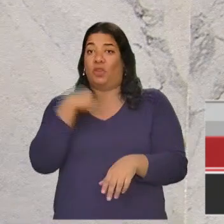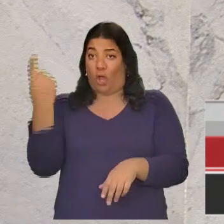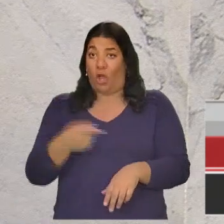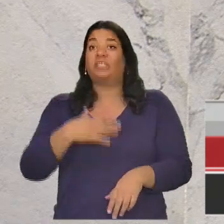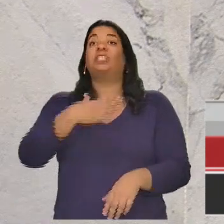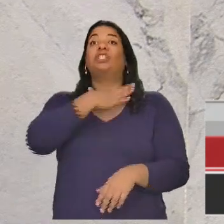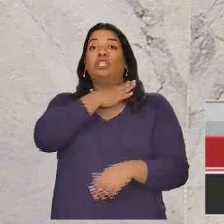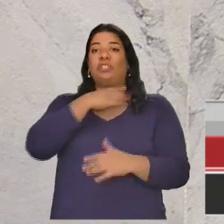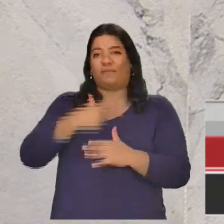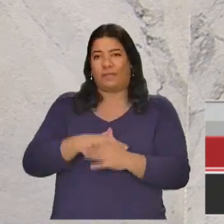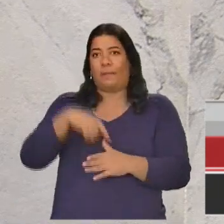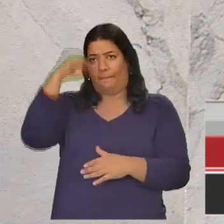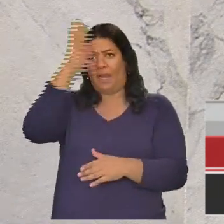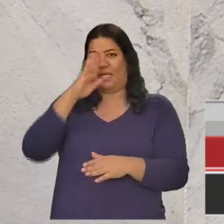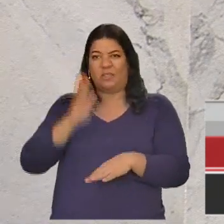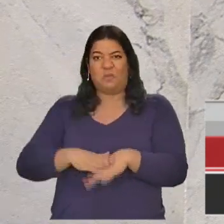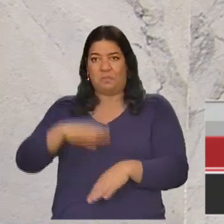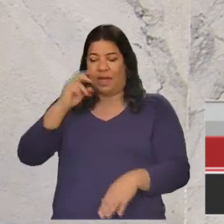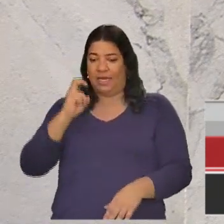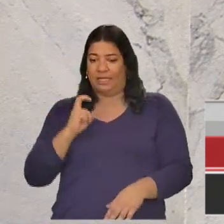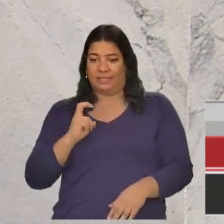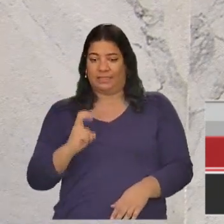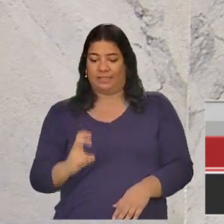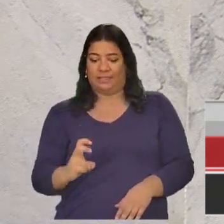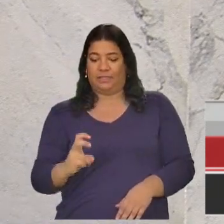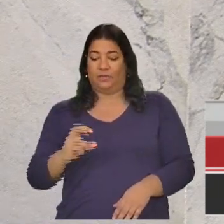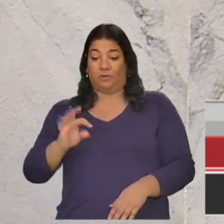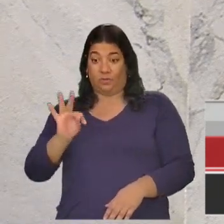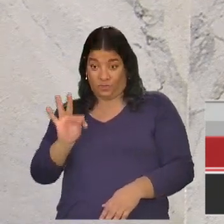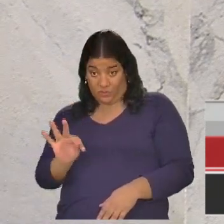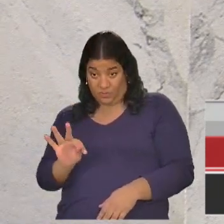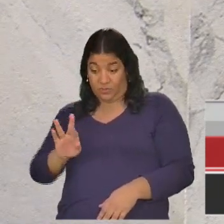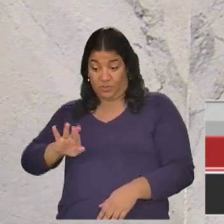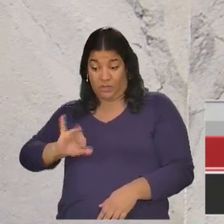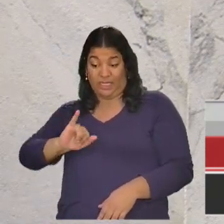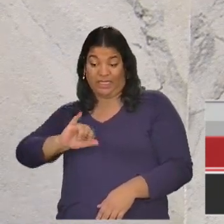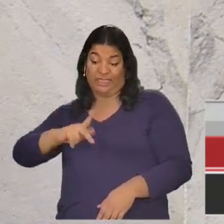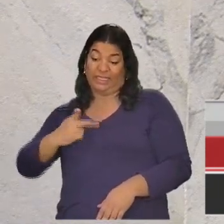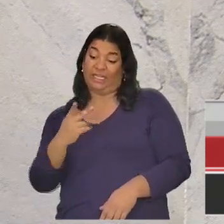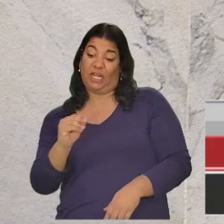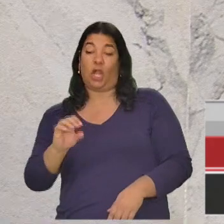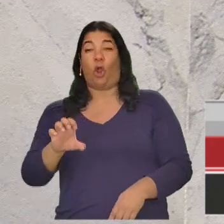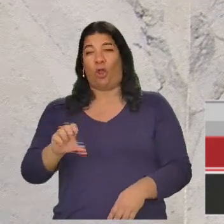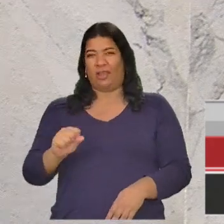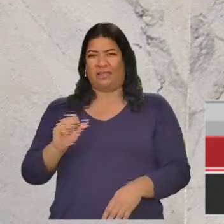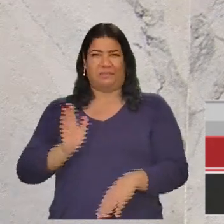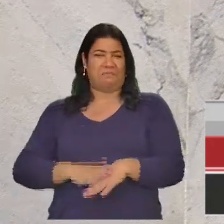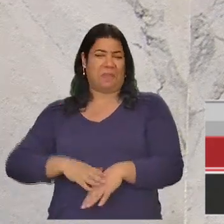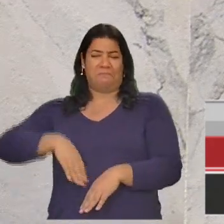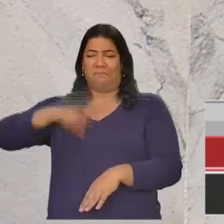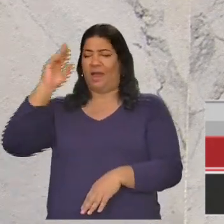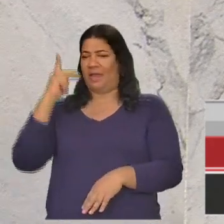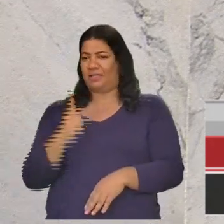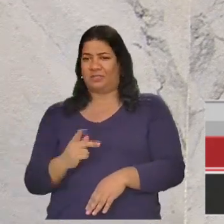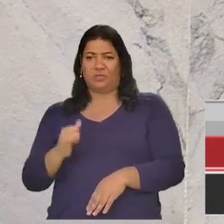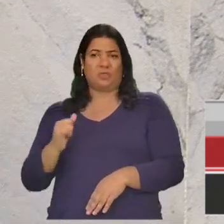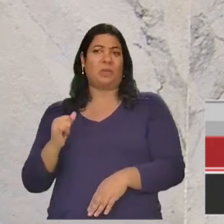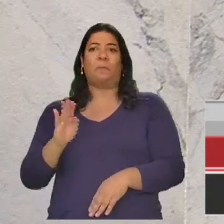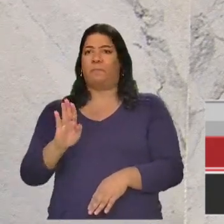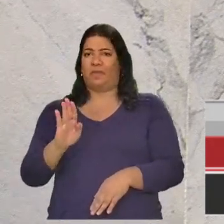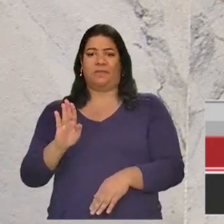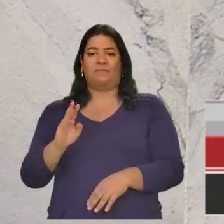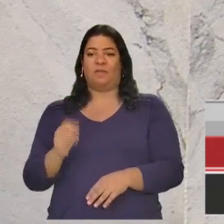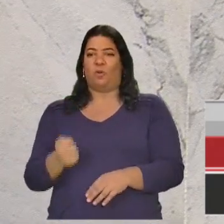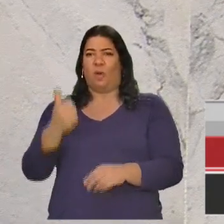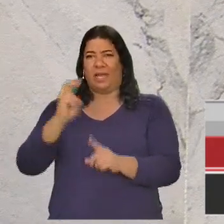pública hoje já está em mais de 5 trilhões de reais é superior ao pib brasileiro é superior da quase dois